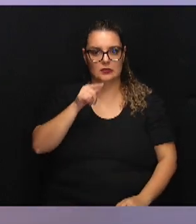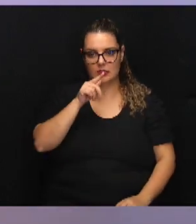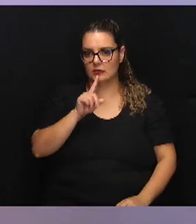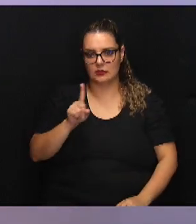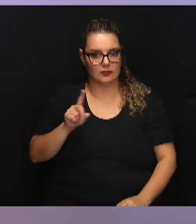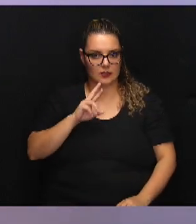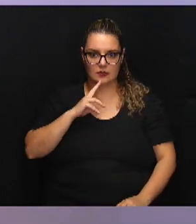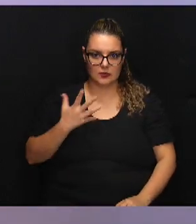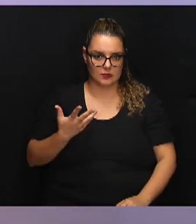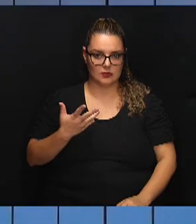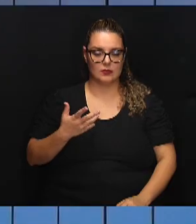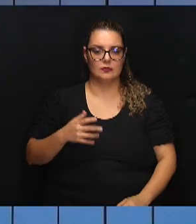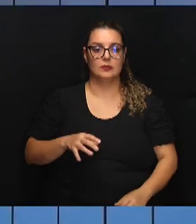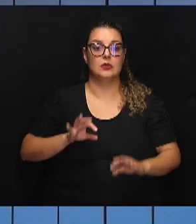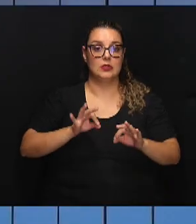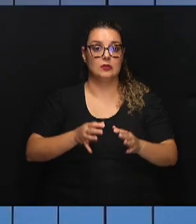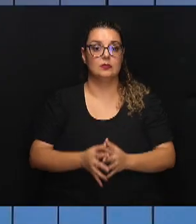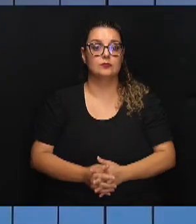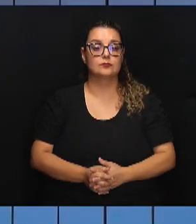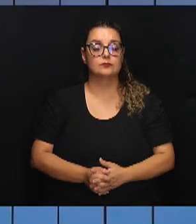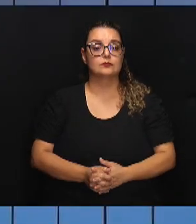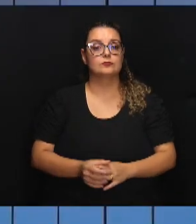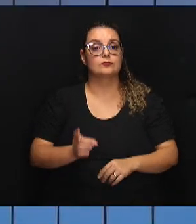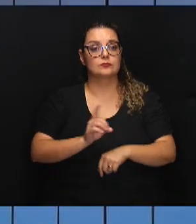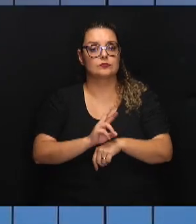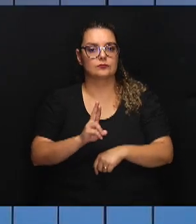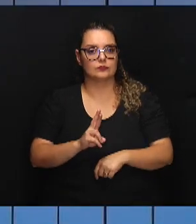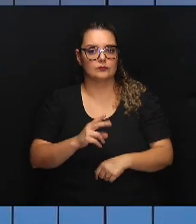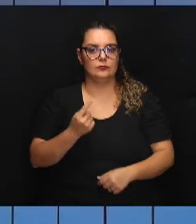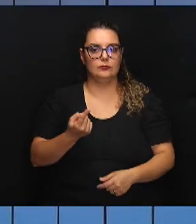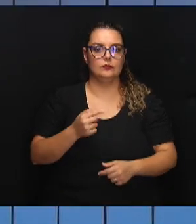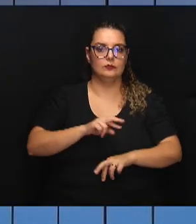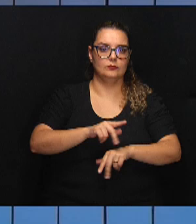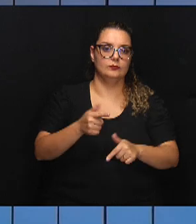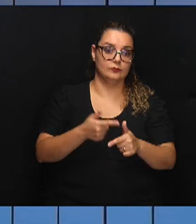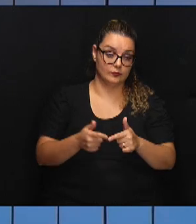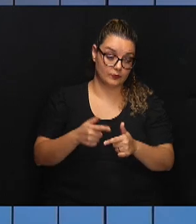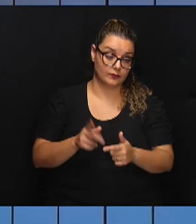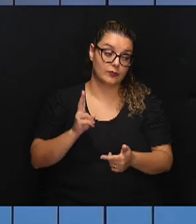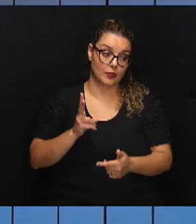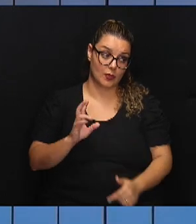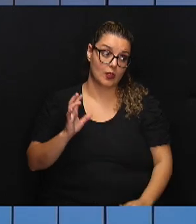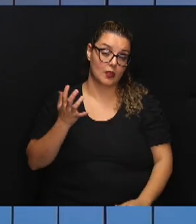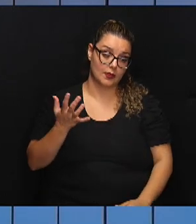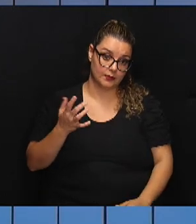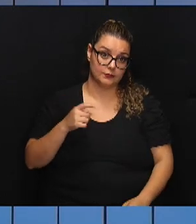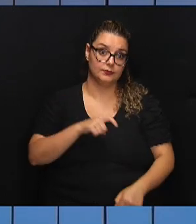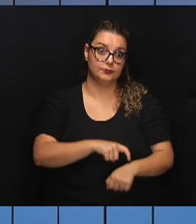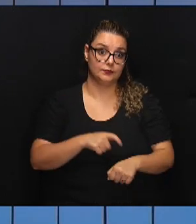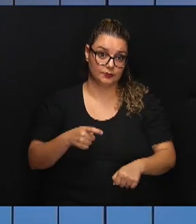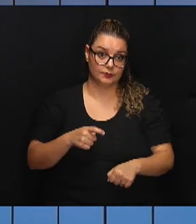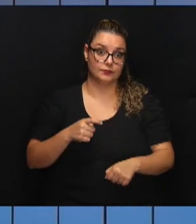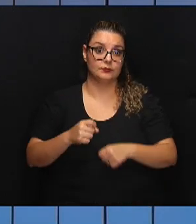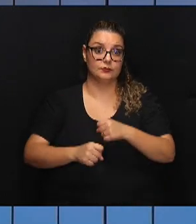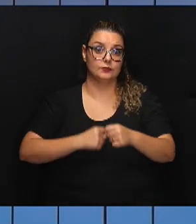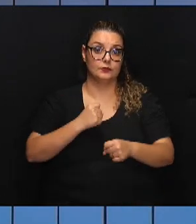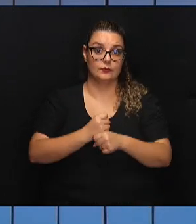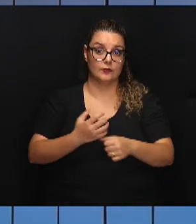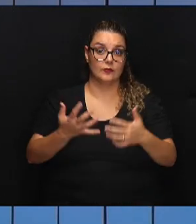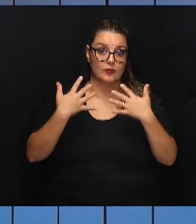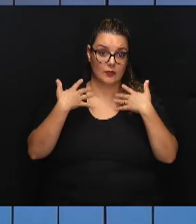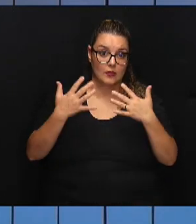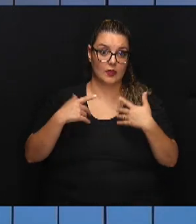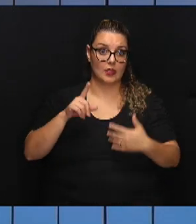resolver. Exatamente. Doutora, um dos problemas bem recorrentes também nessa época do ano, do verão, é